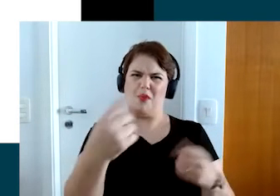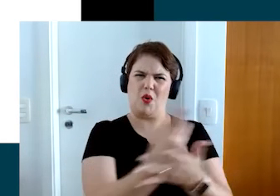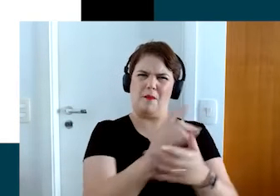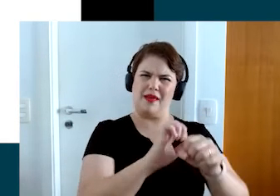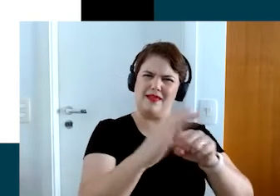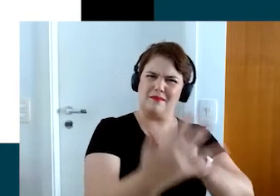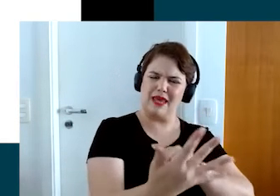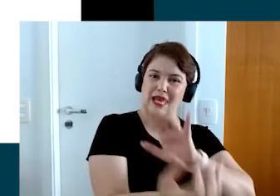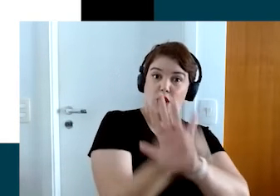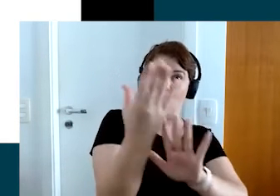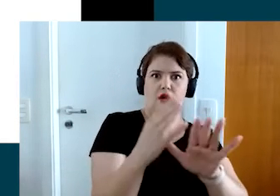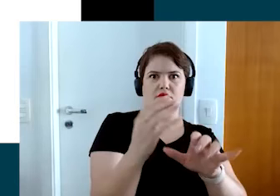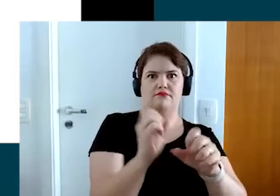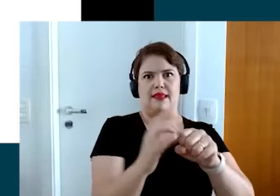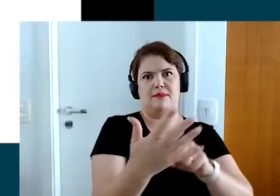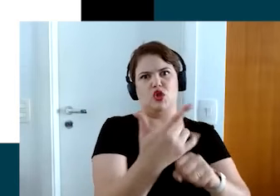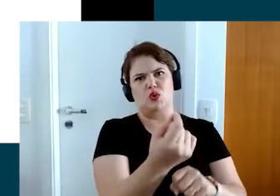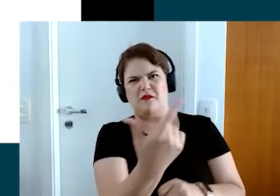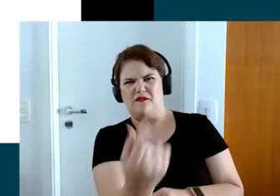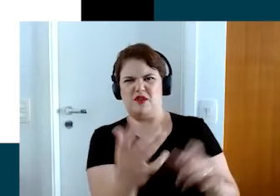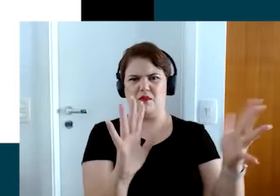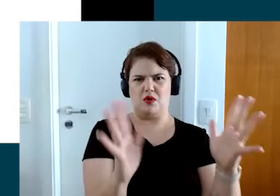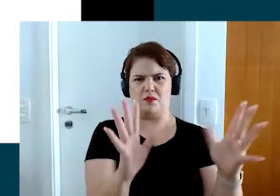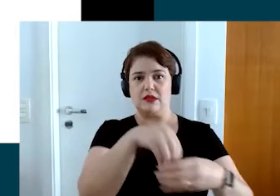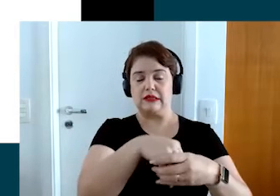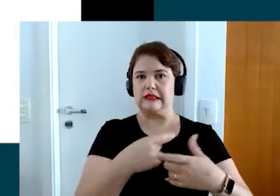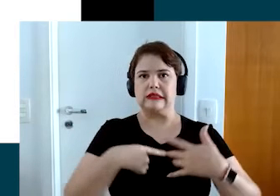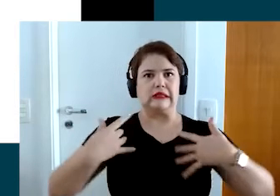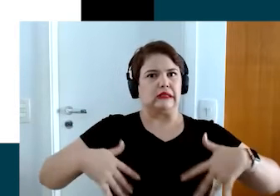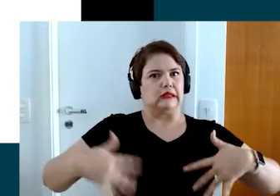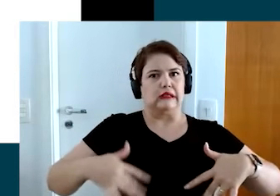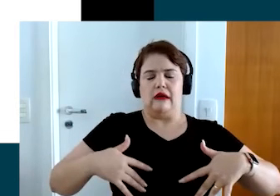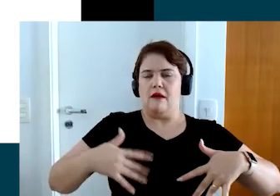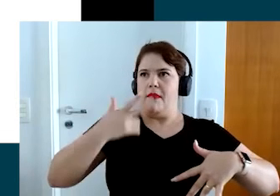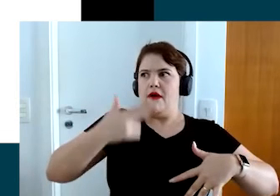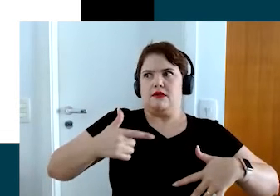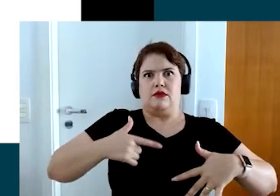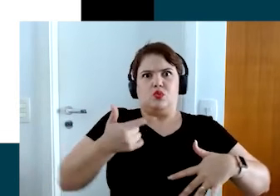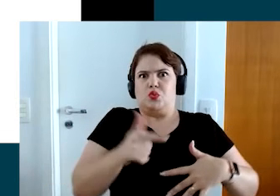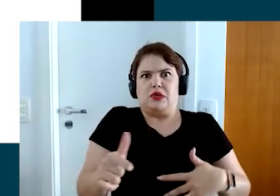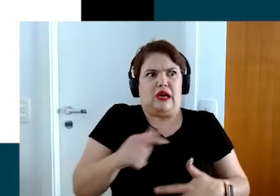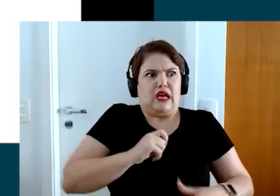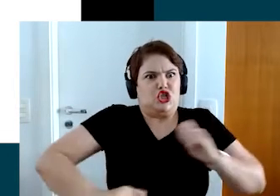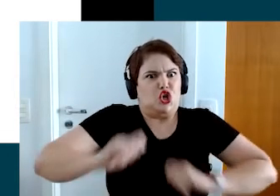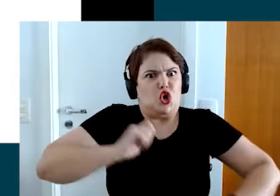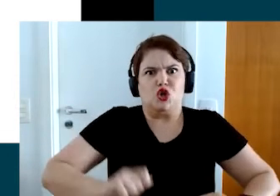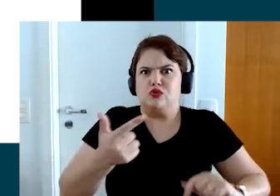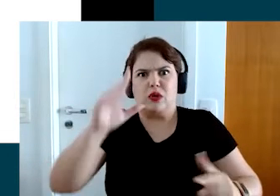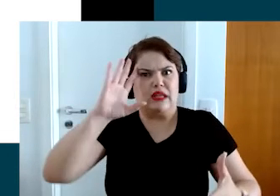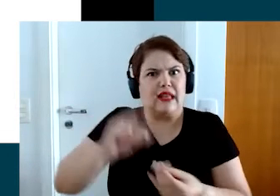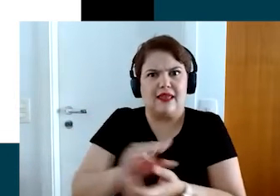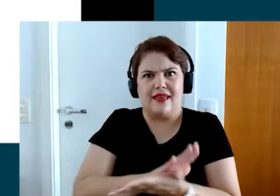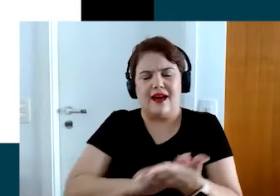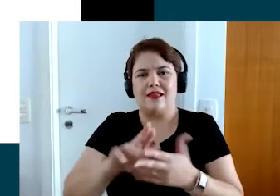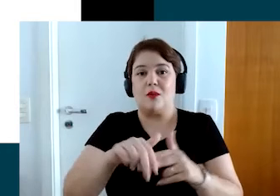da pandemia, ele significa frágil, ansioso, não linear e incompreensível, né? Então, o